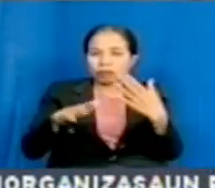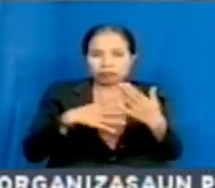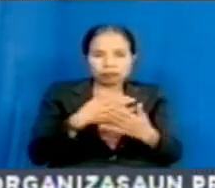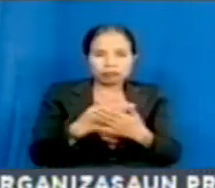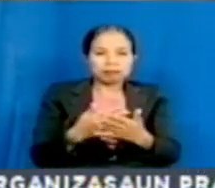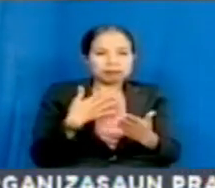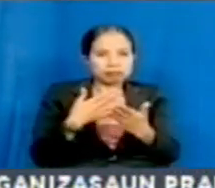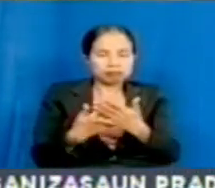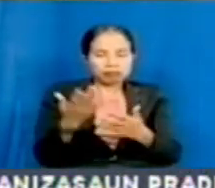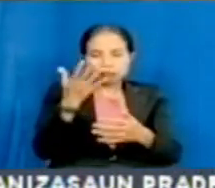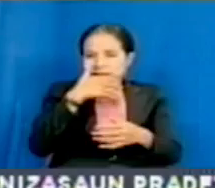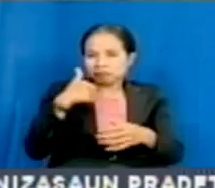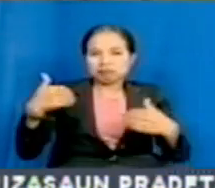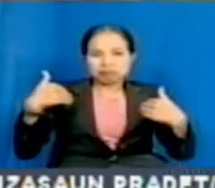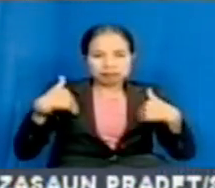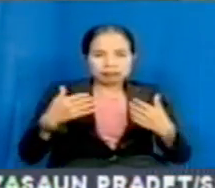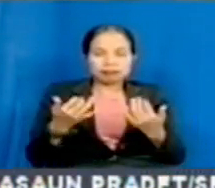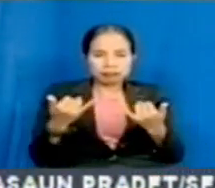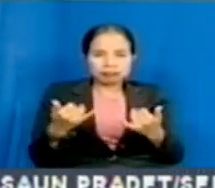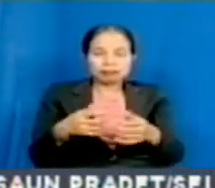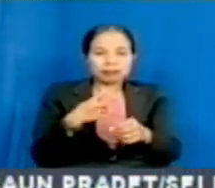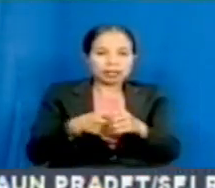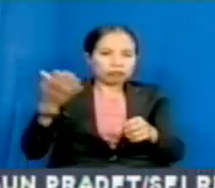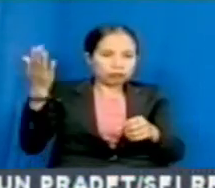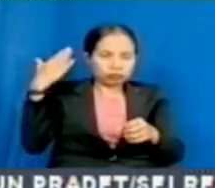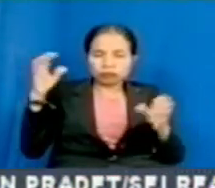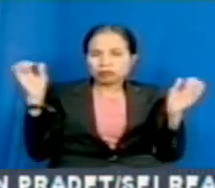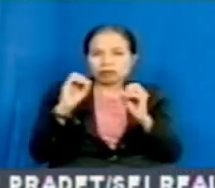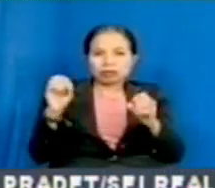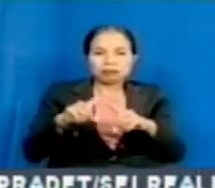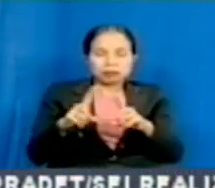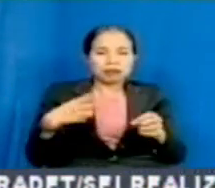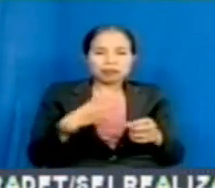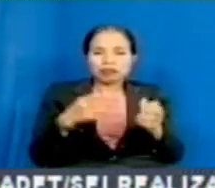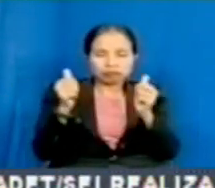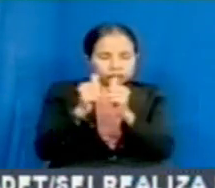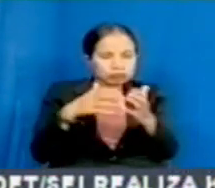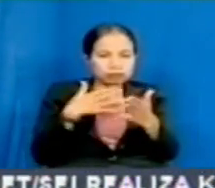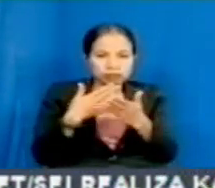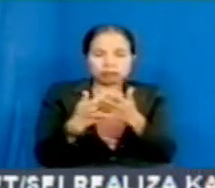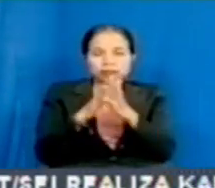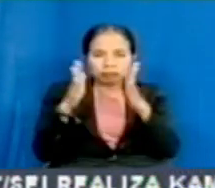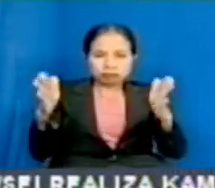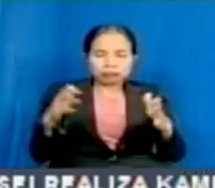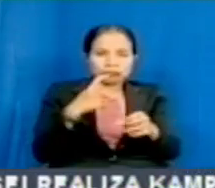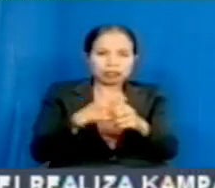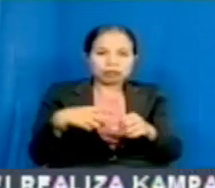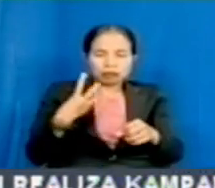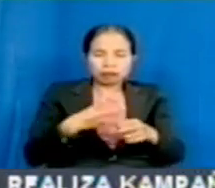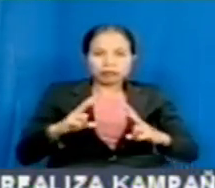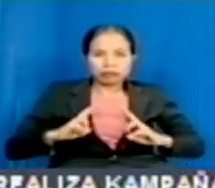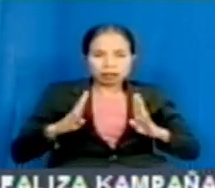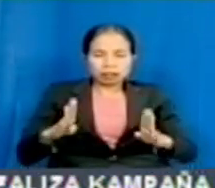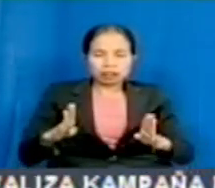dia kata e a roto dele agora da dar com tempo a menina ela ia mas a menina unidade ne boa teve é tempo ne vane a minha